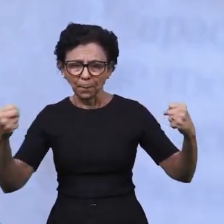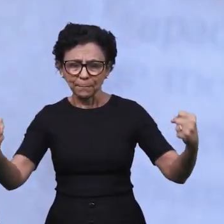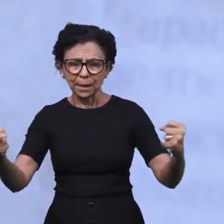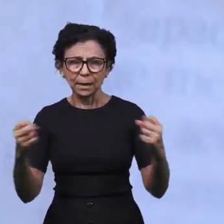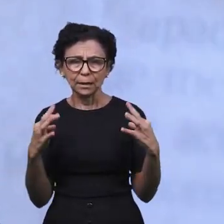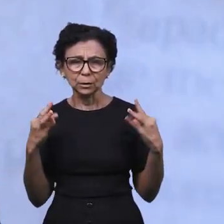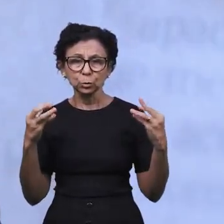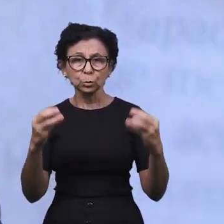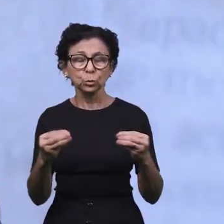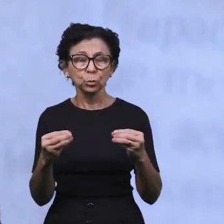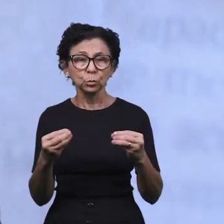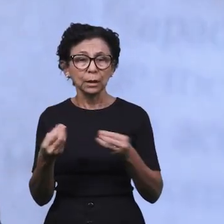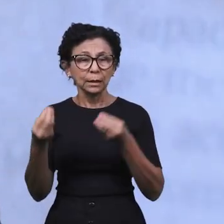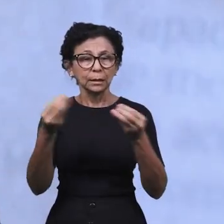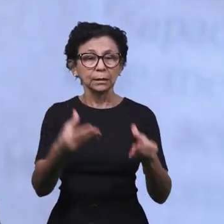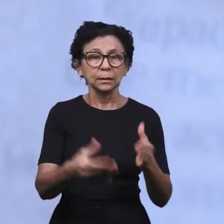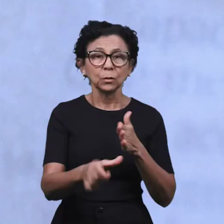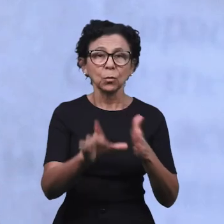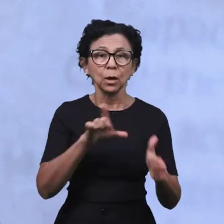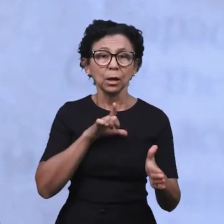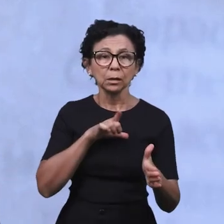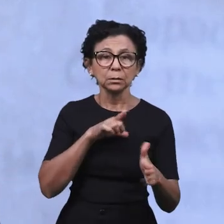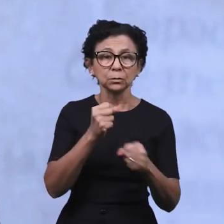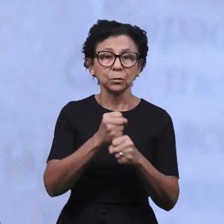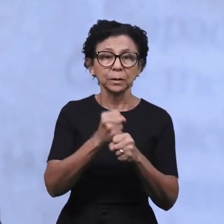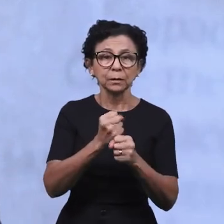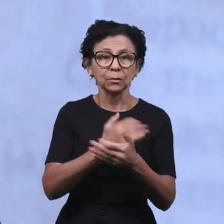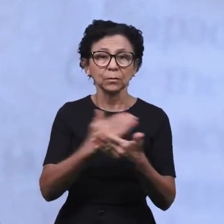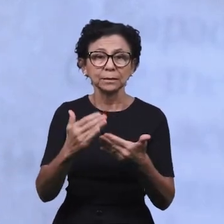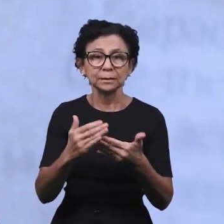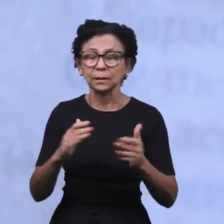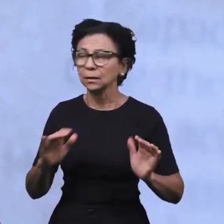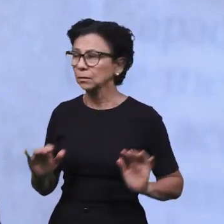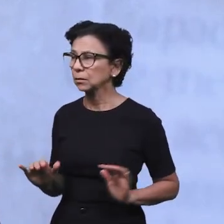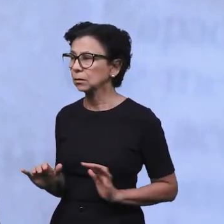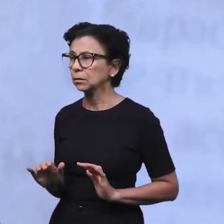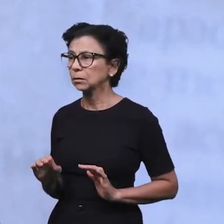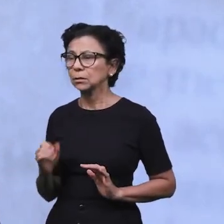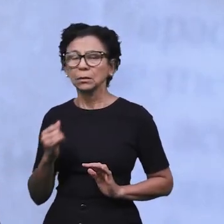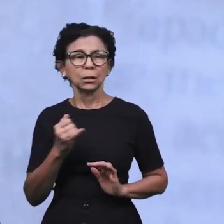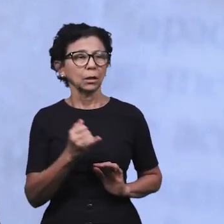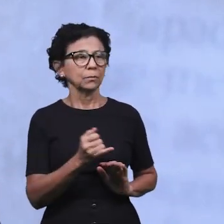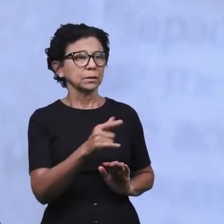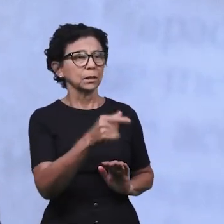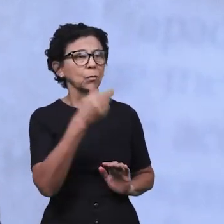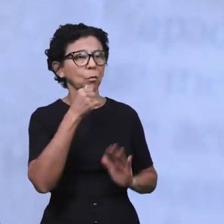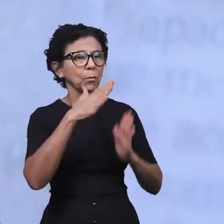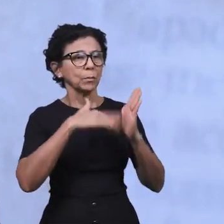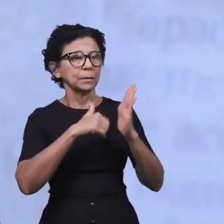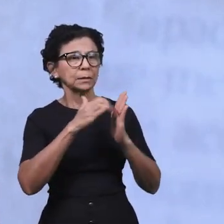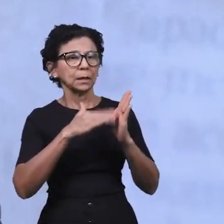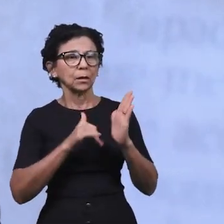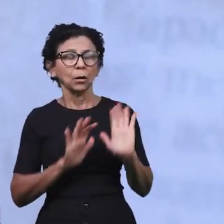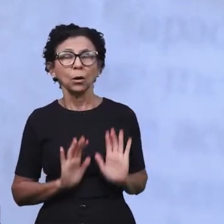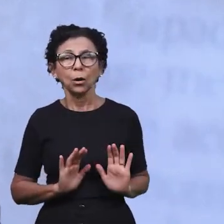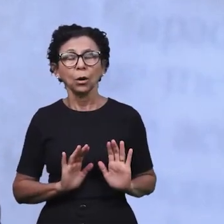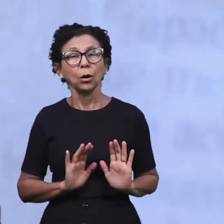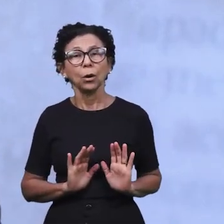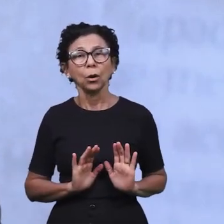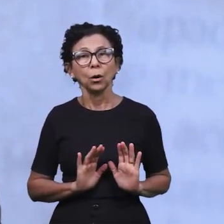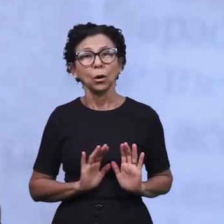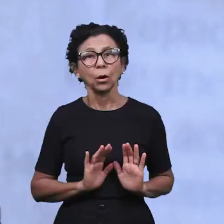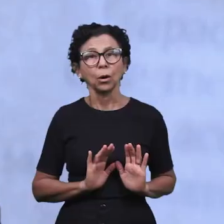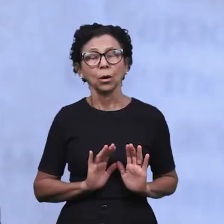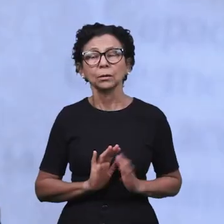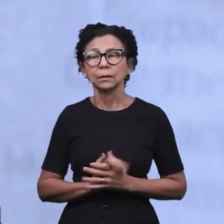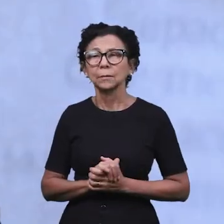levar 30 dias, então vou começar 1º de junho e terminar 30 de junho. Aí eu já avisei o marceneiro. Olha, eu preciso dos móveis dia 1º